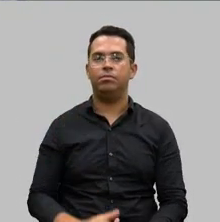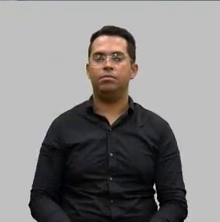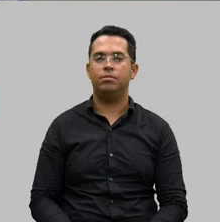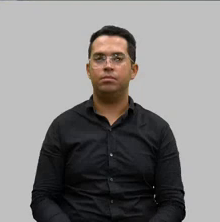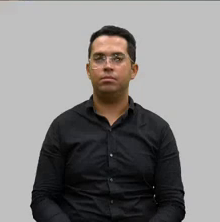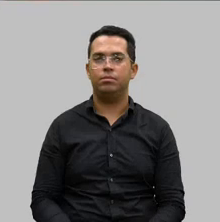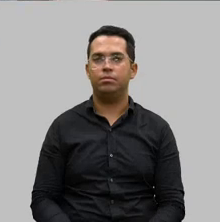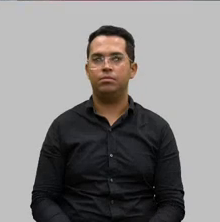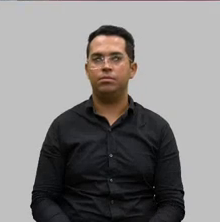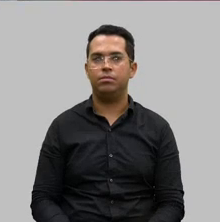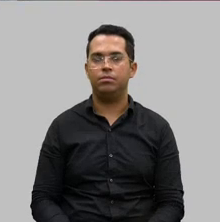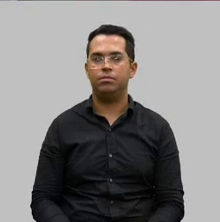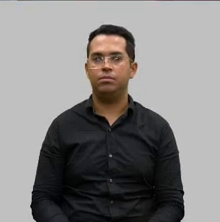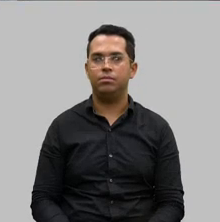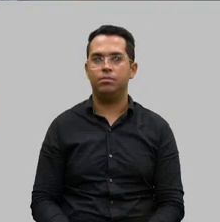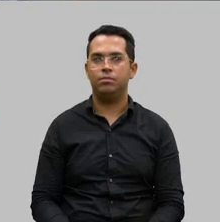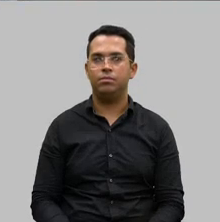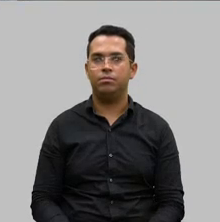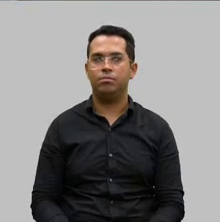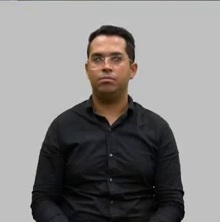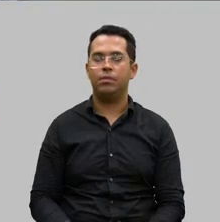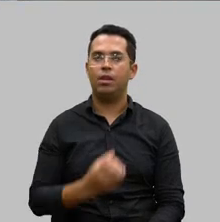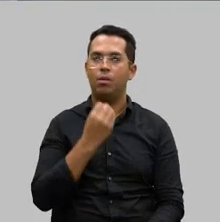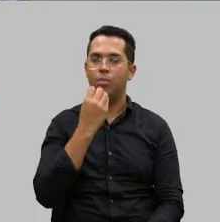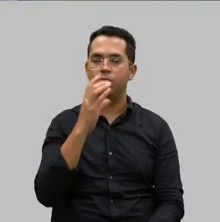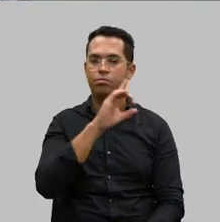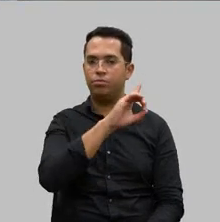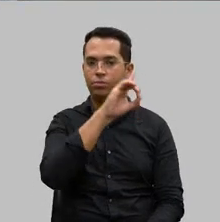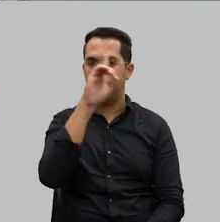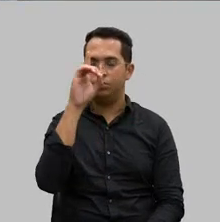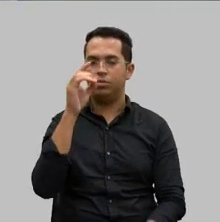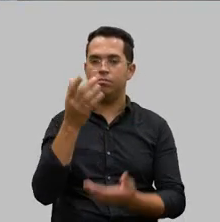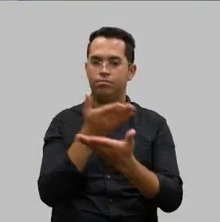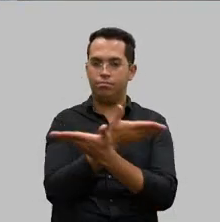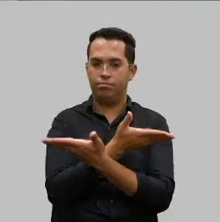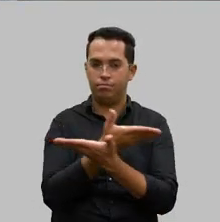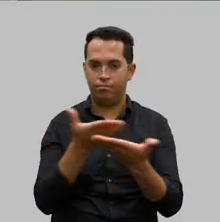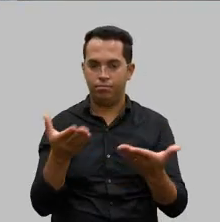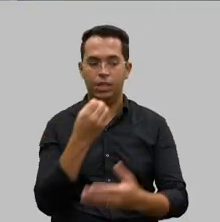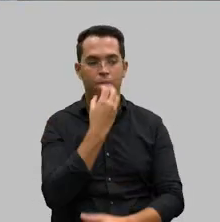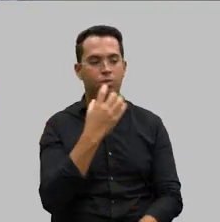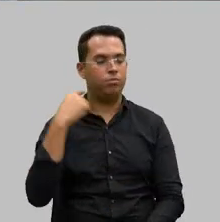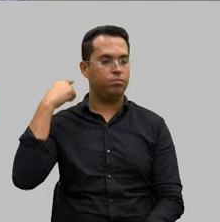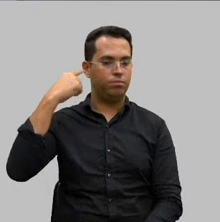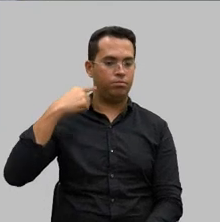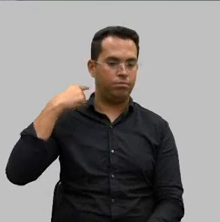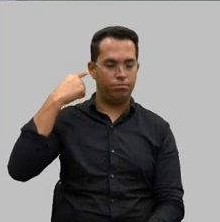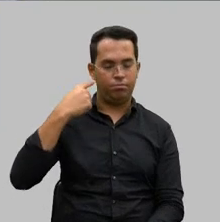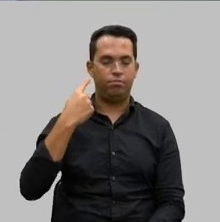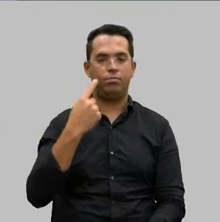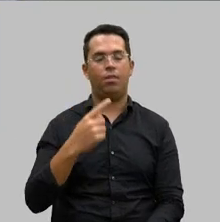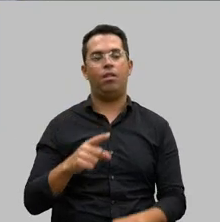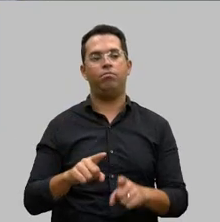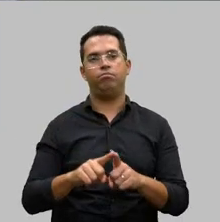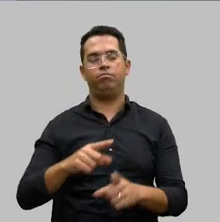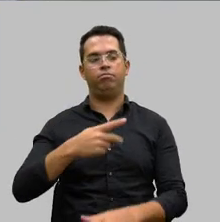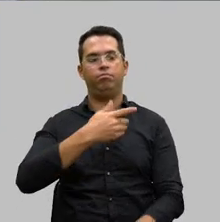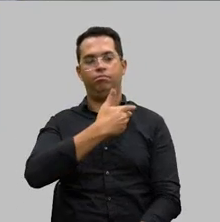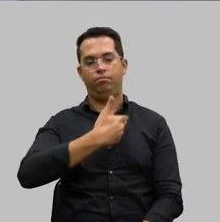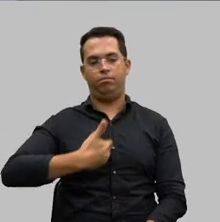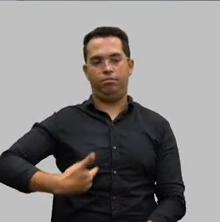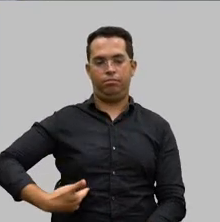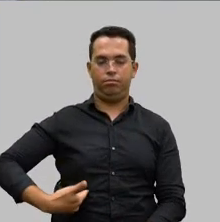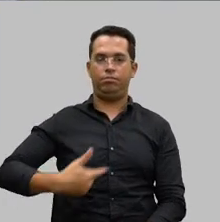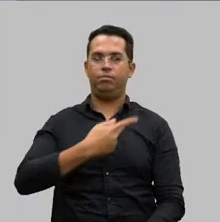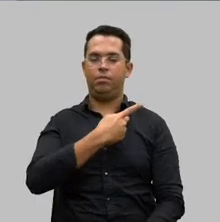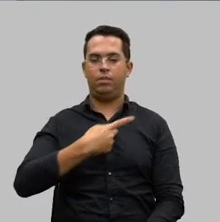nosso prefeito Bom dia a todos bom dia Deputado Rodrigo Presidente dessa mesa e